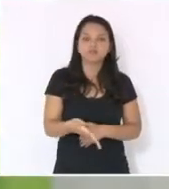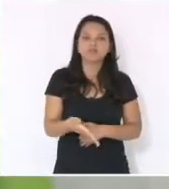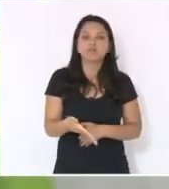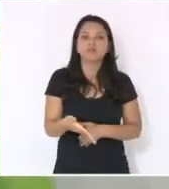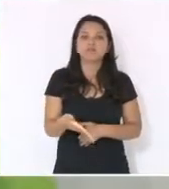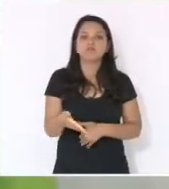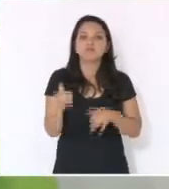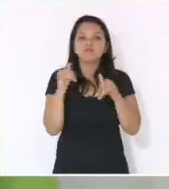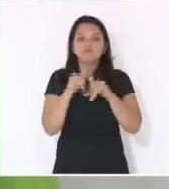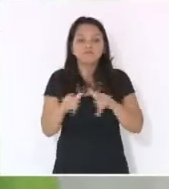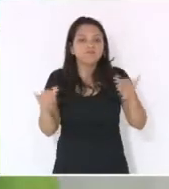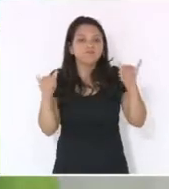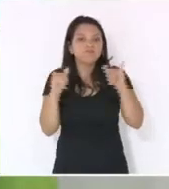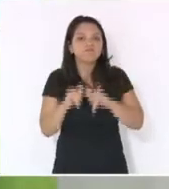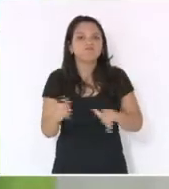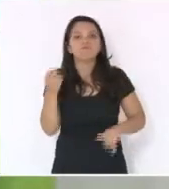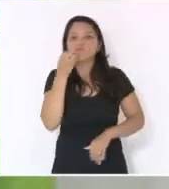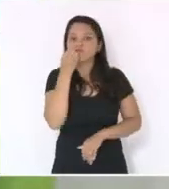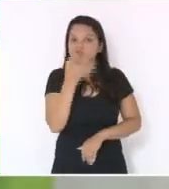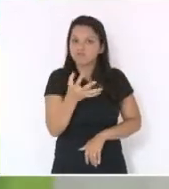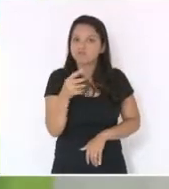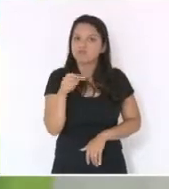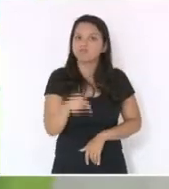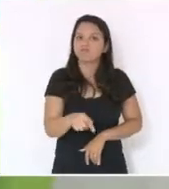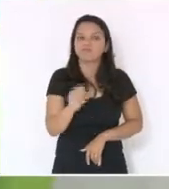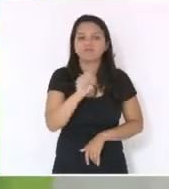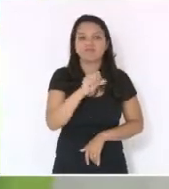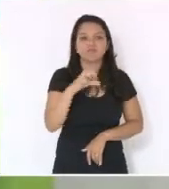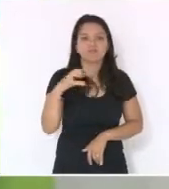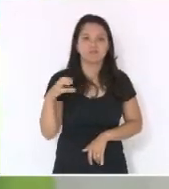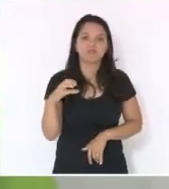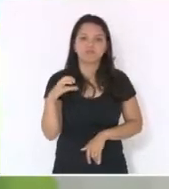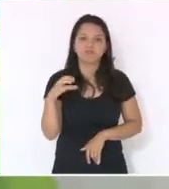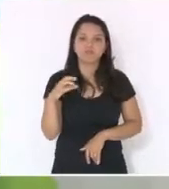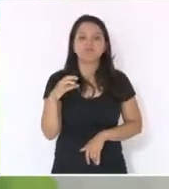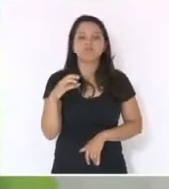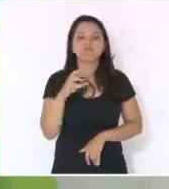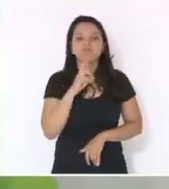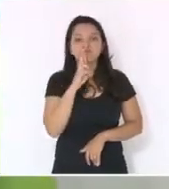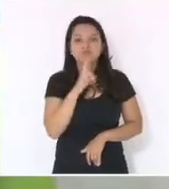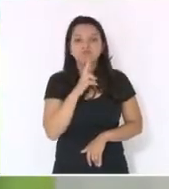notícia boa para Santa Catarina. Deputado Rodrigo Minuto,